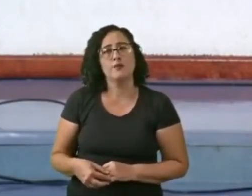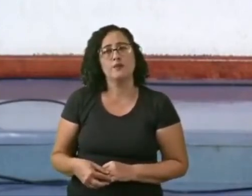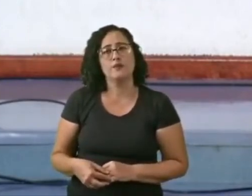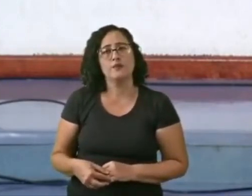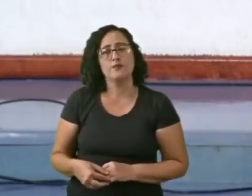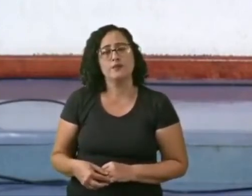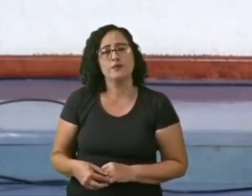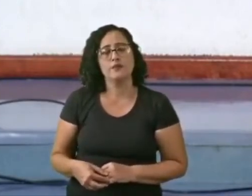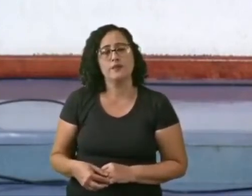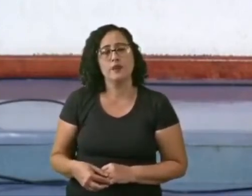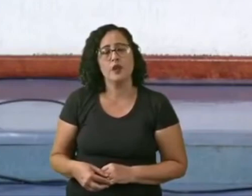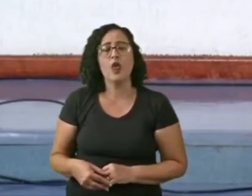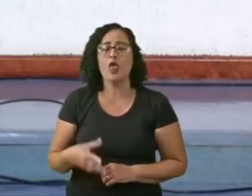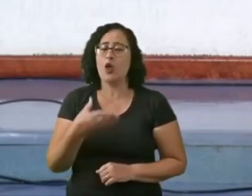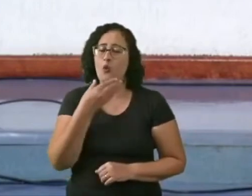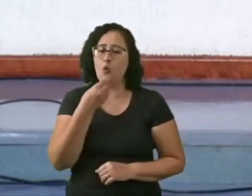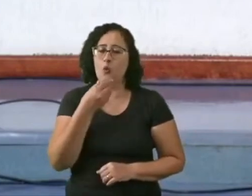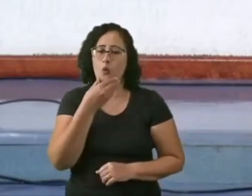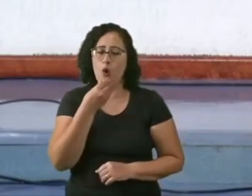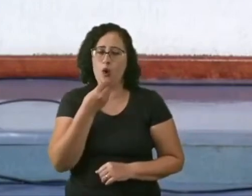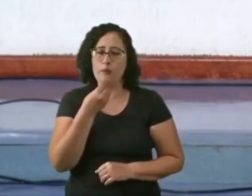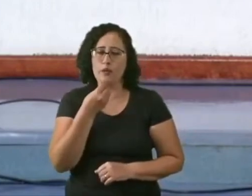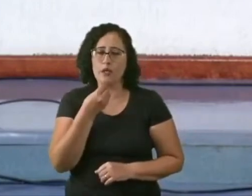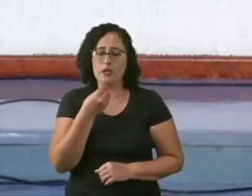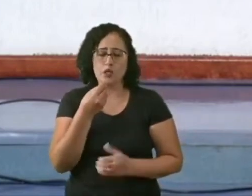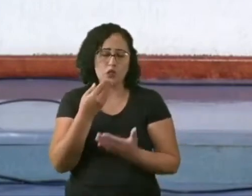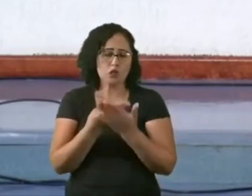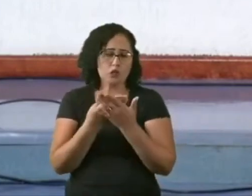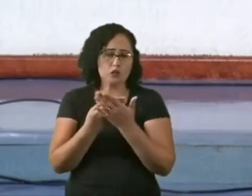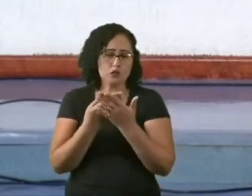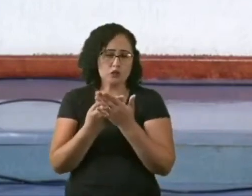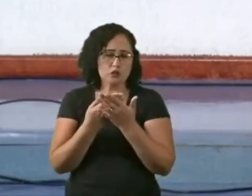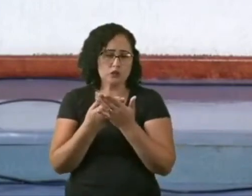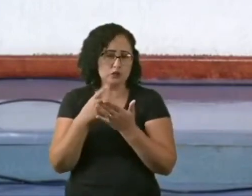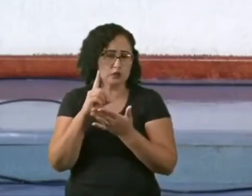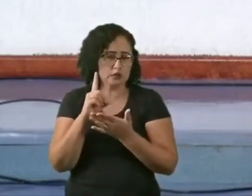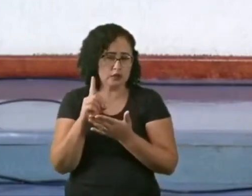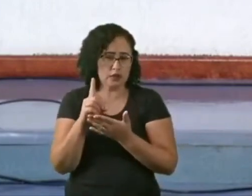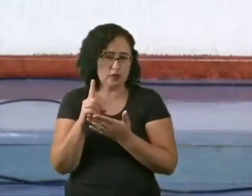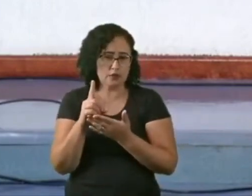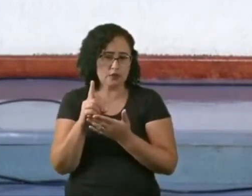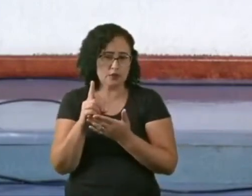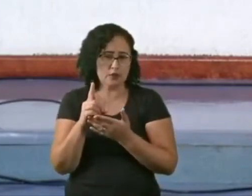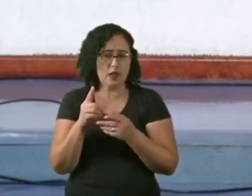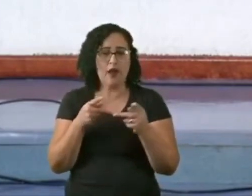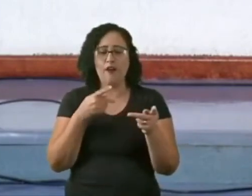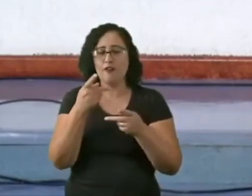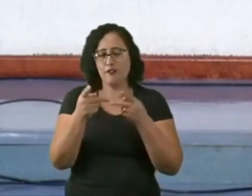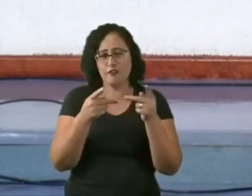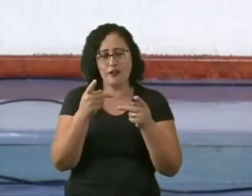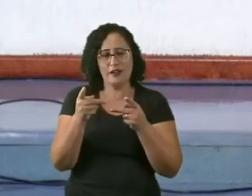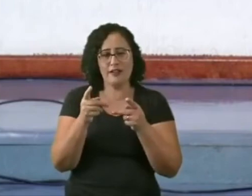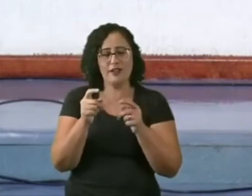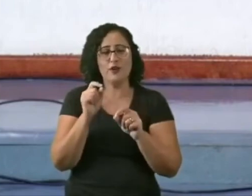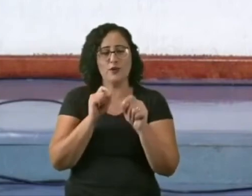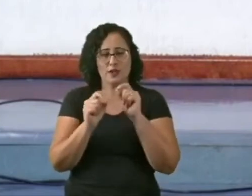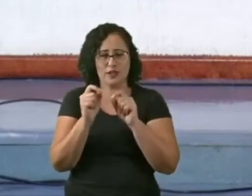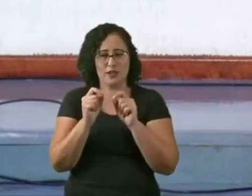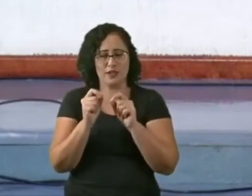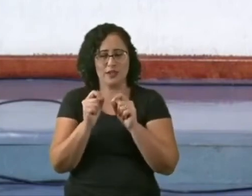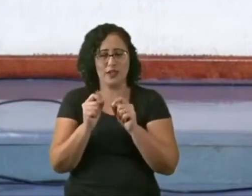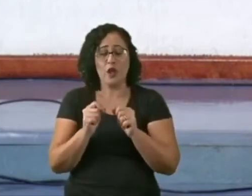inclusive no inferno, mas no inferno com duas condições: uma, que eu saia de lá, e a